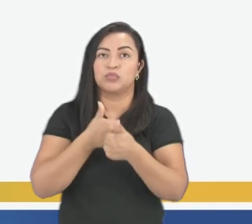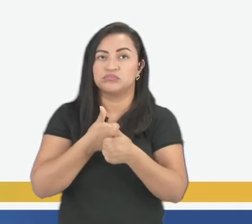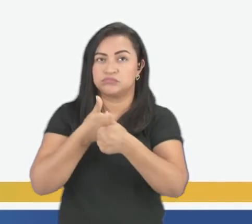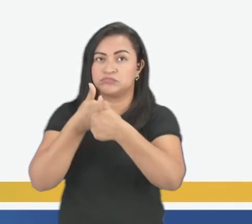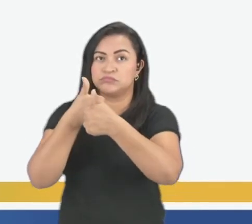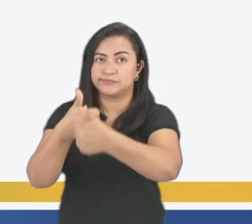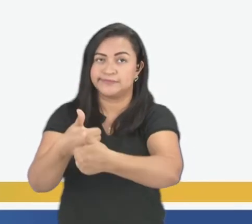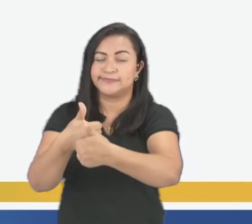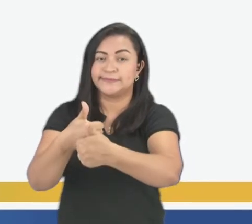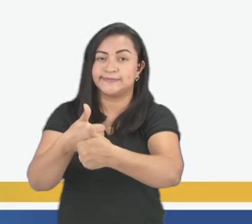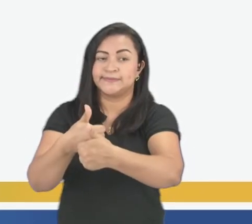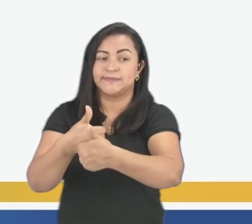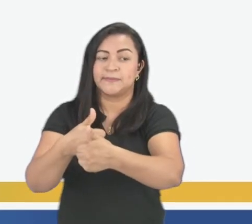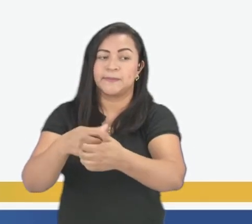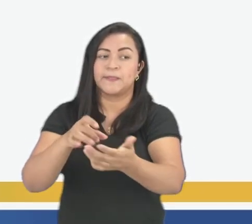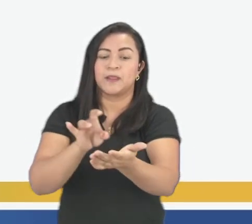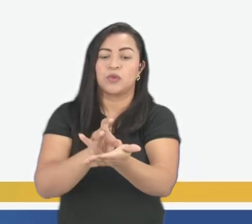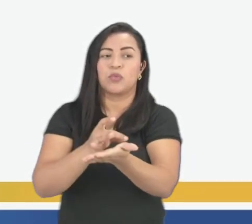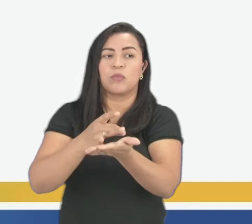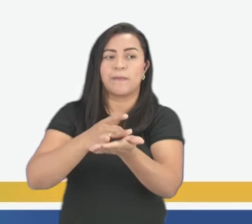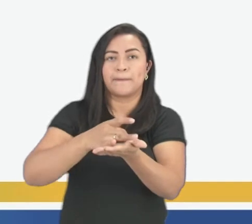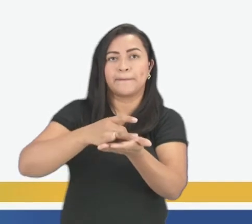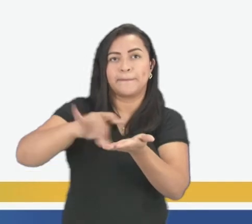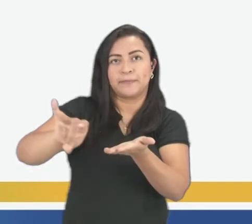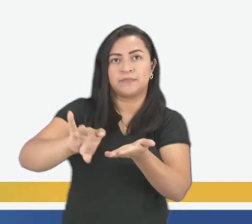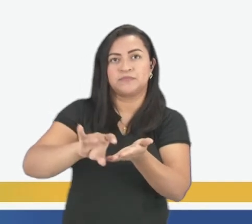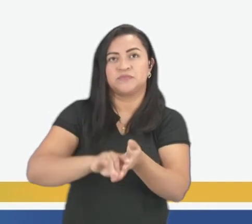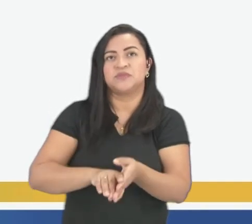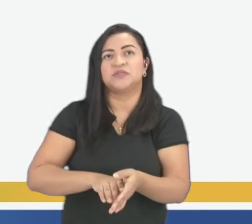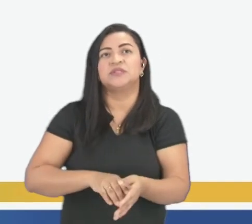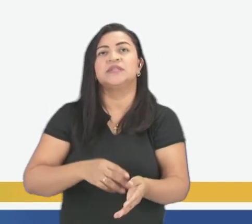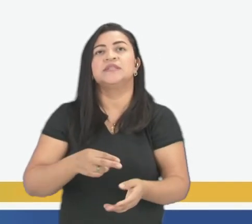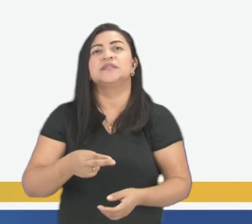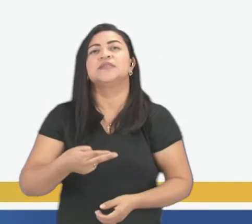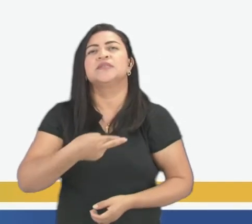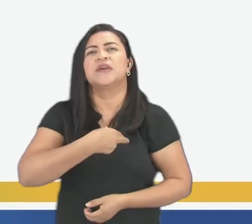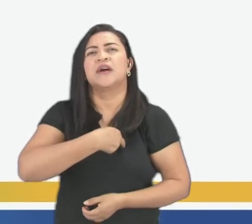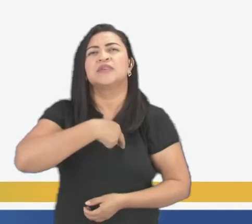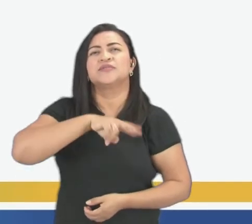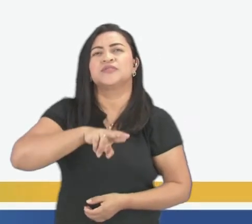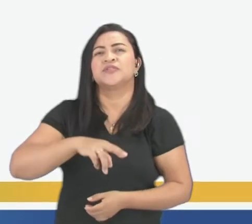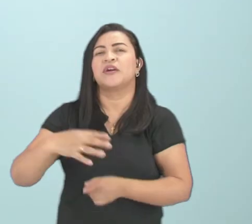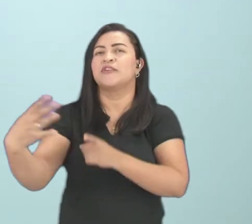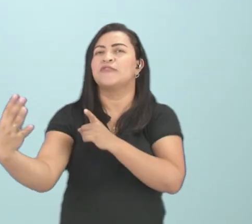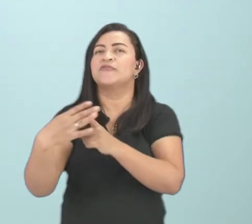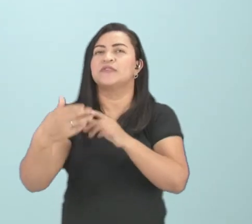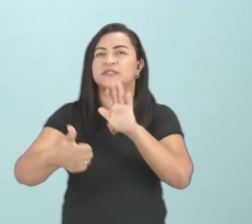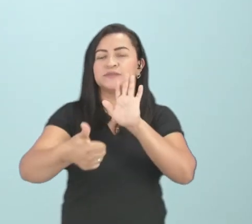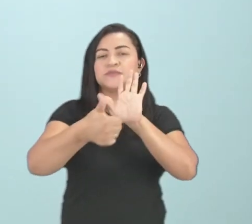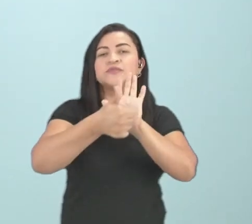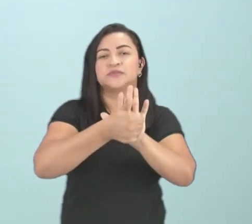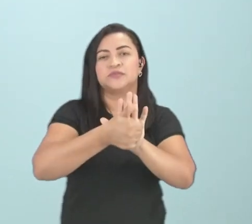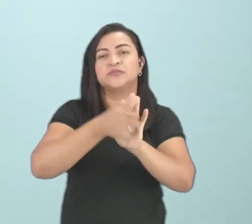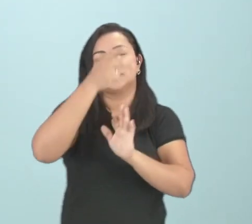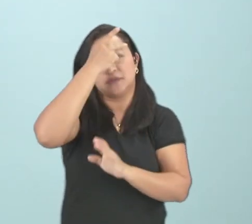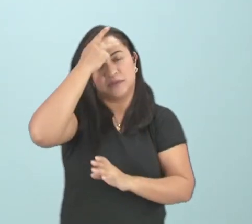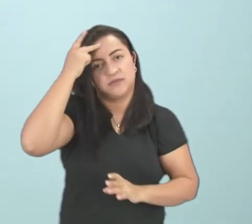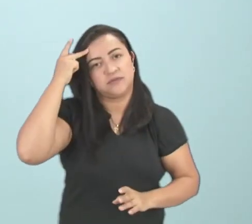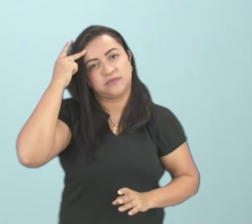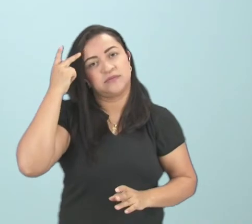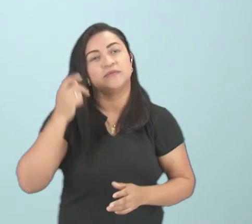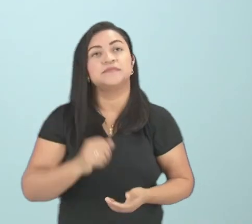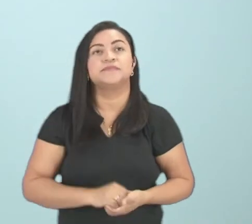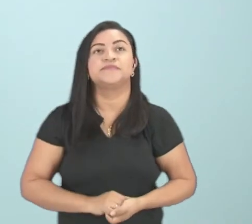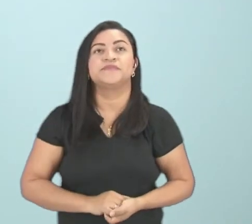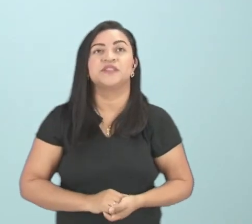precedidos. E na religião nós vamos ter a oferta da influência positiva dos seus adeptos. Tudo bem? Vamos pular para a